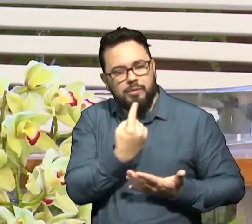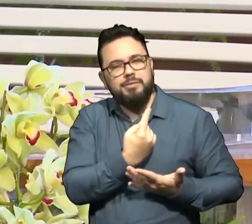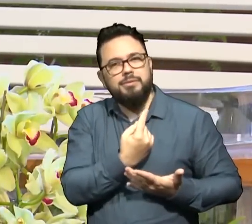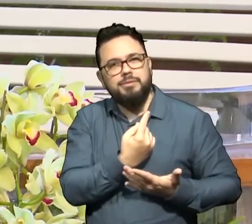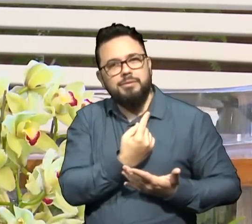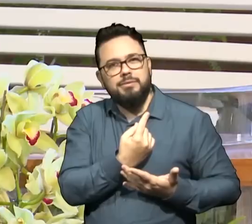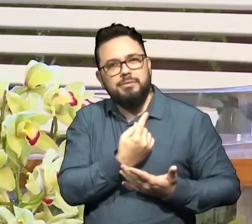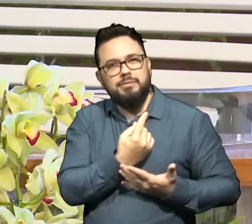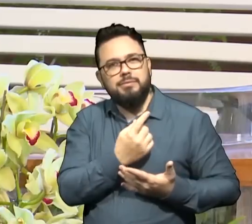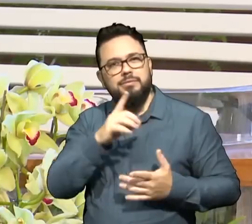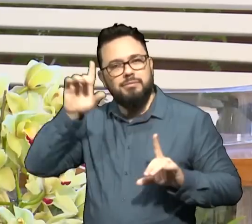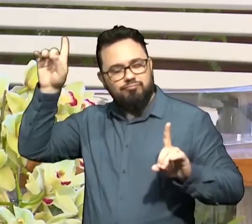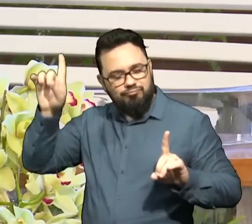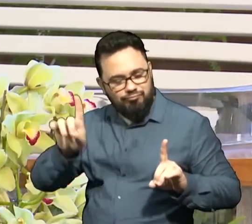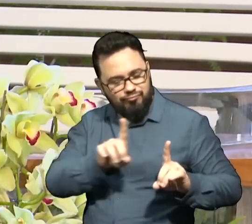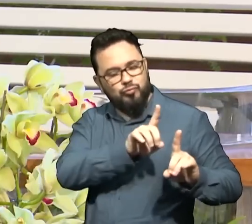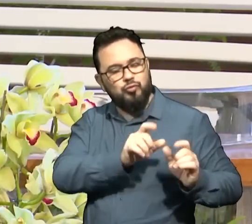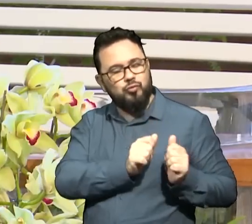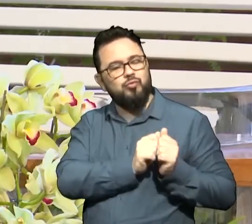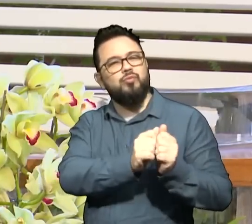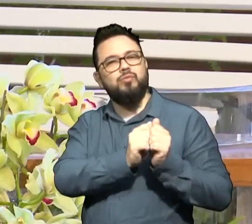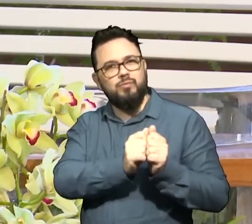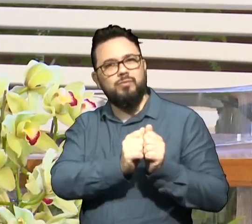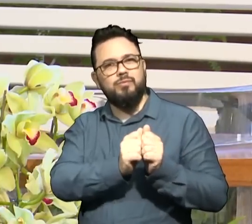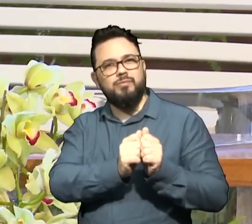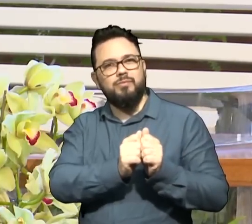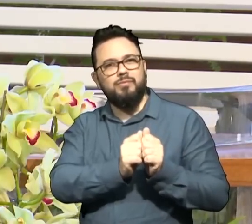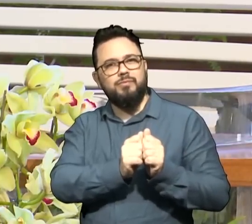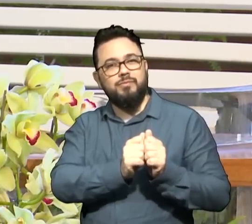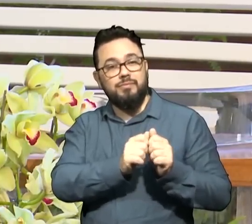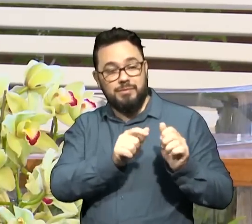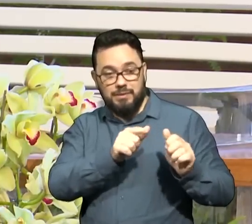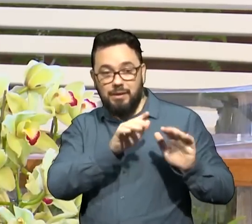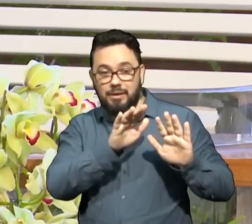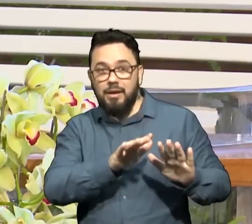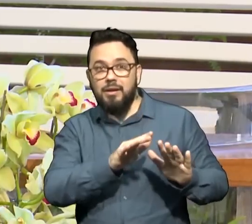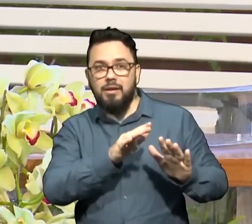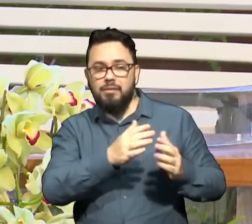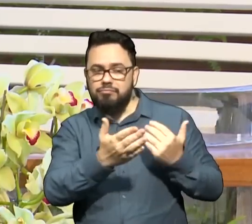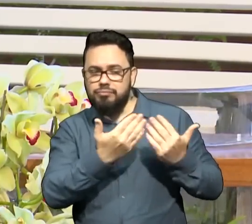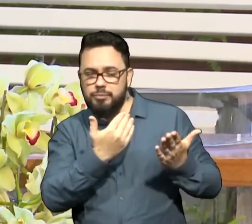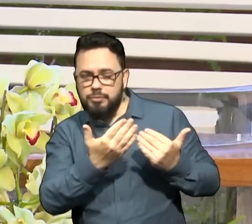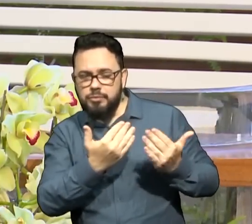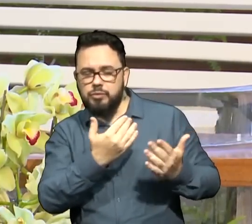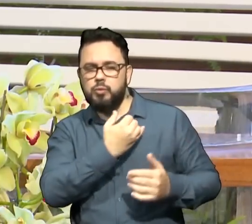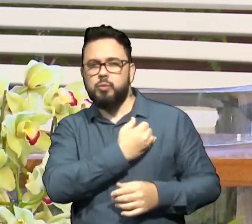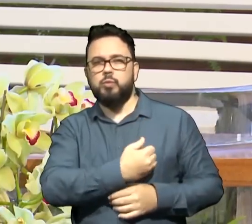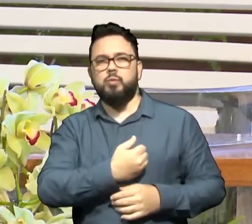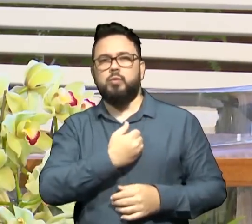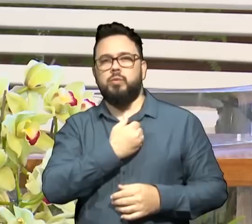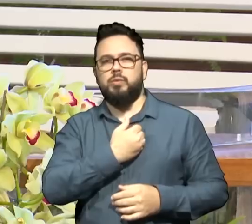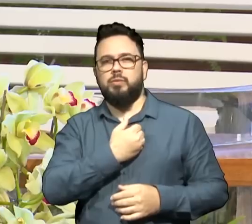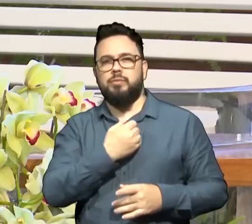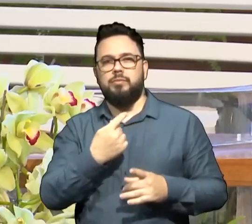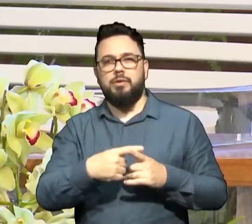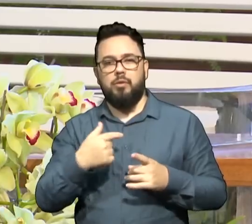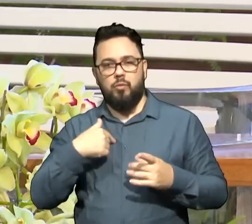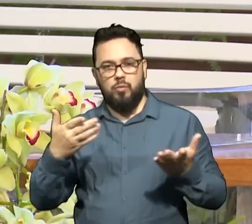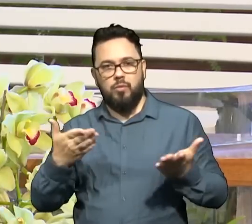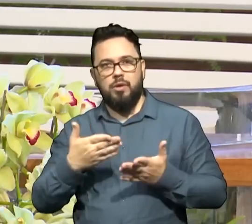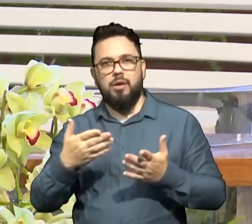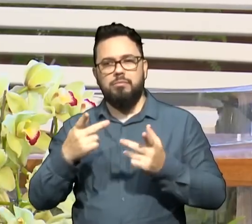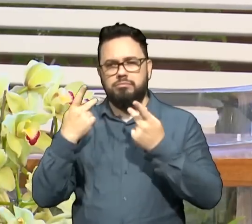ele vai estar com você ali ele falou com João porque hoje eu estou pregando numa